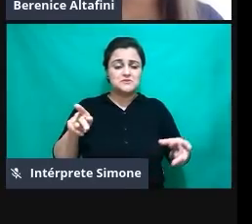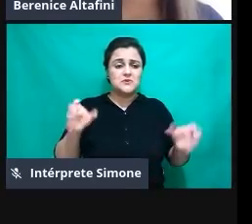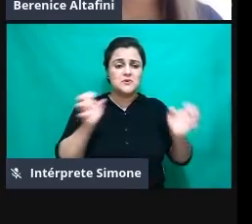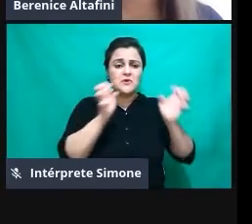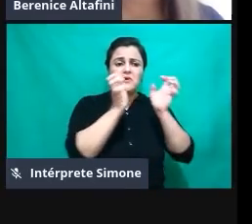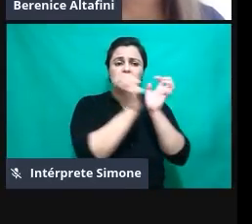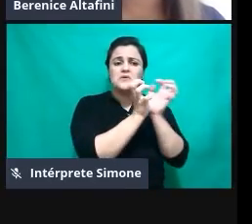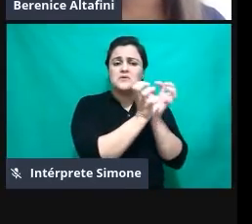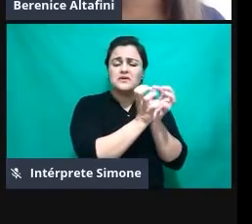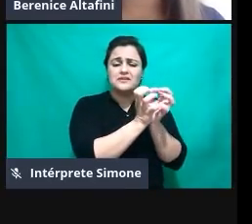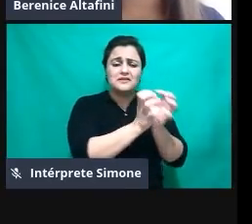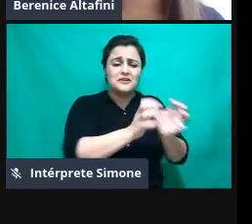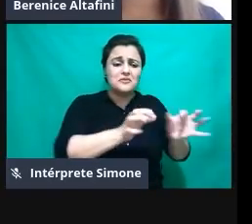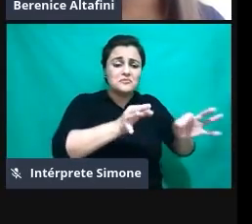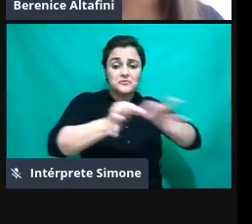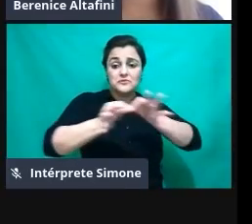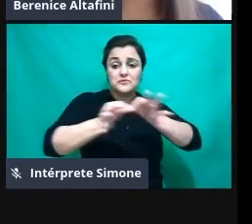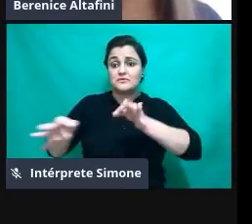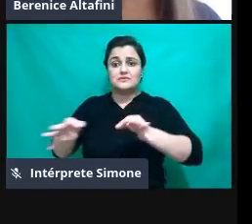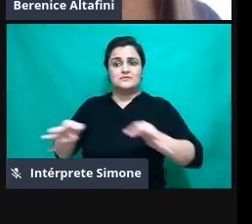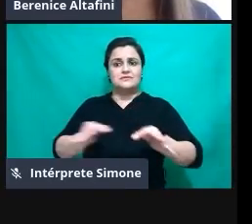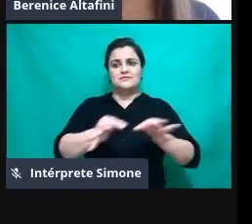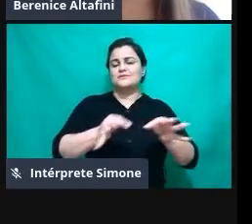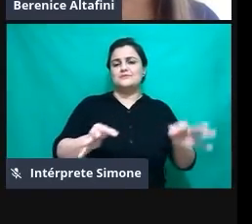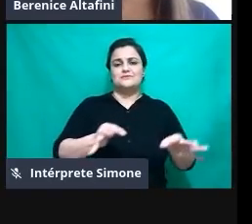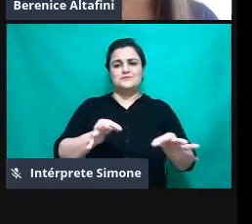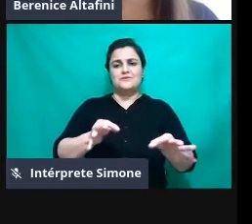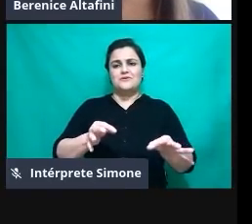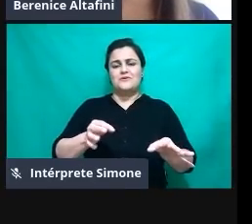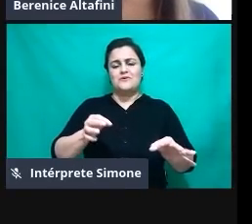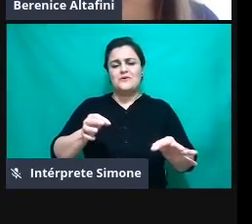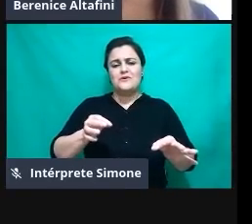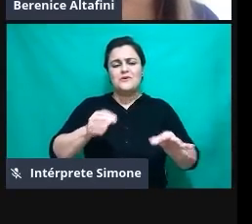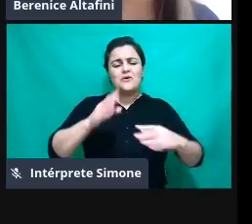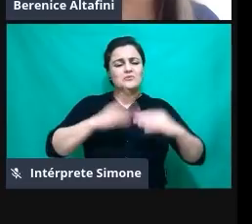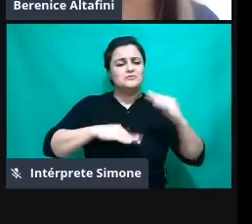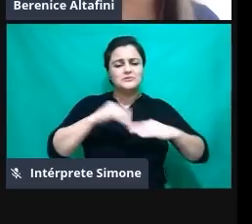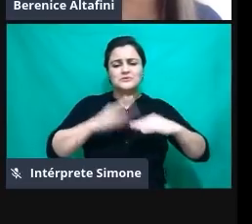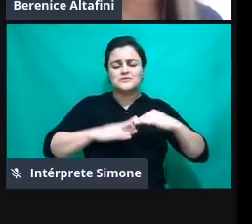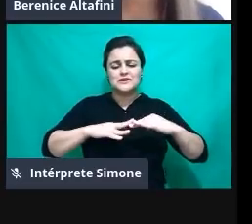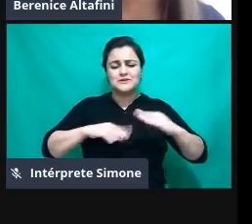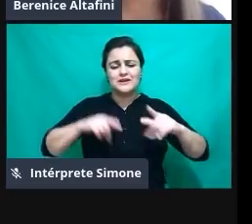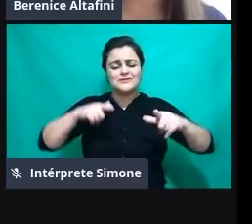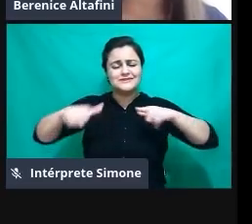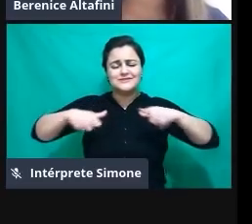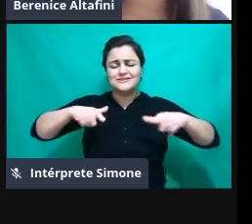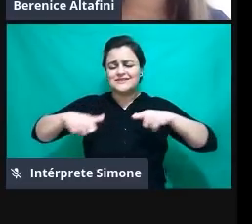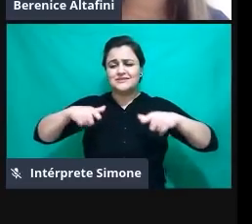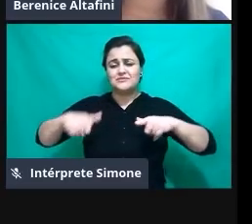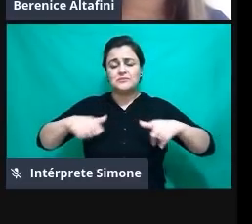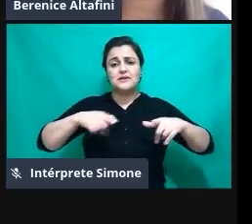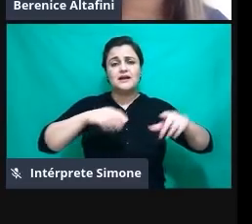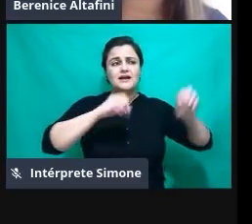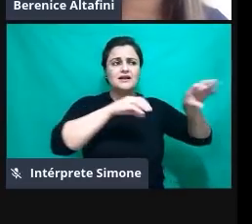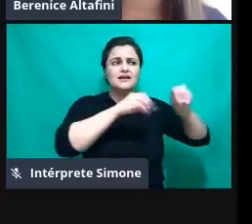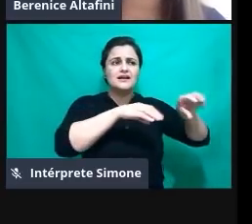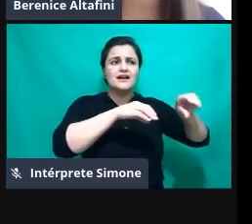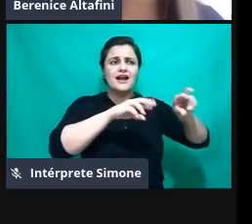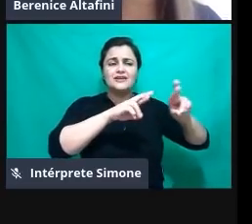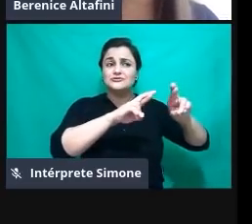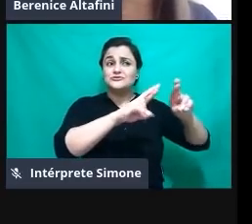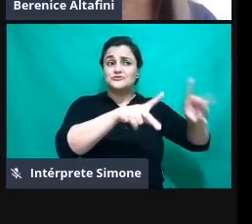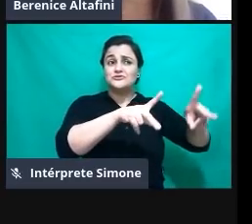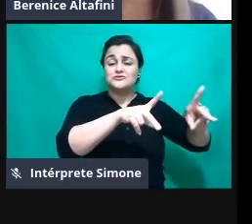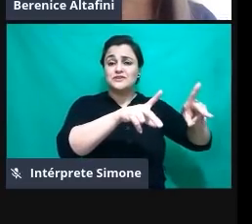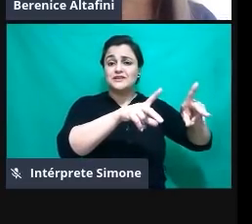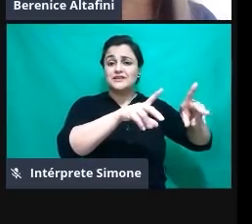chegasse até o aluno, né? Bem diferente do ensino à distância. Essa foto que vocês estão vendo aí